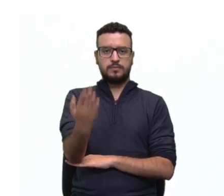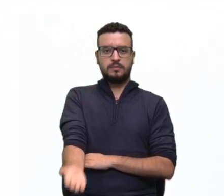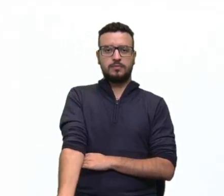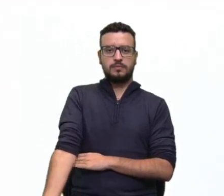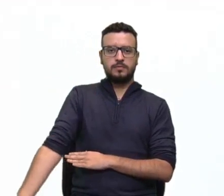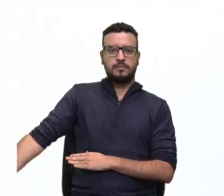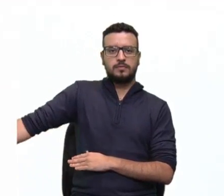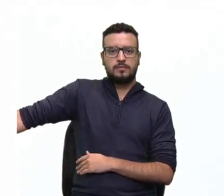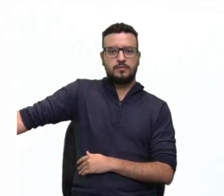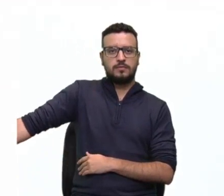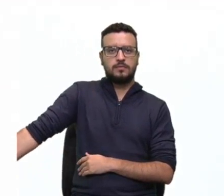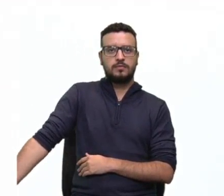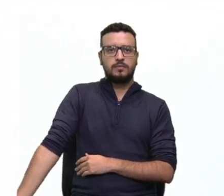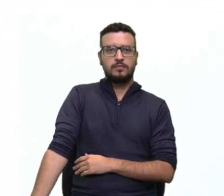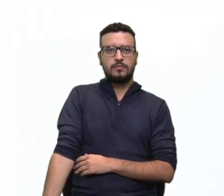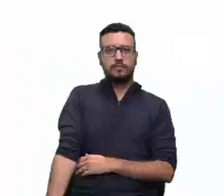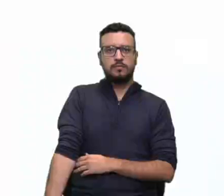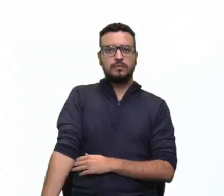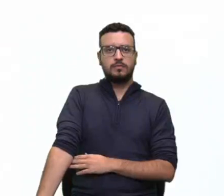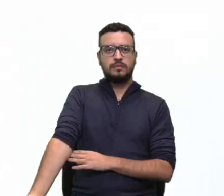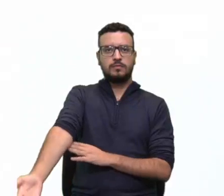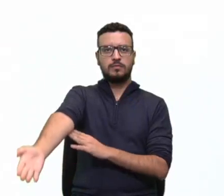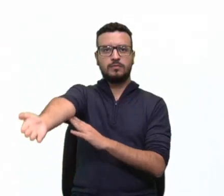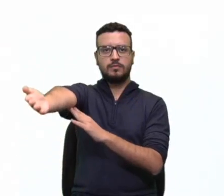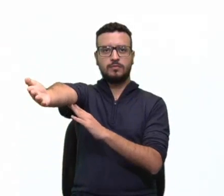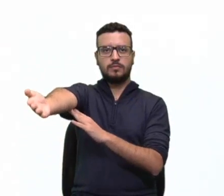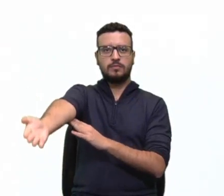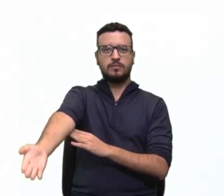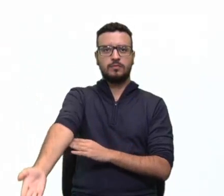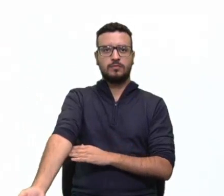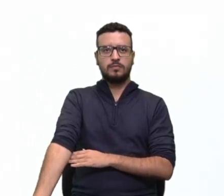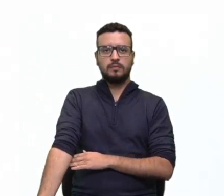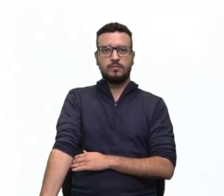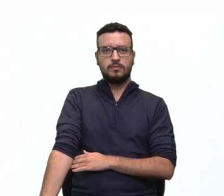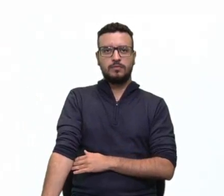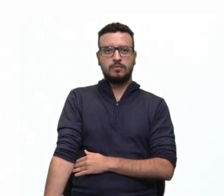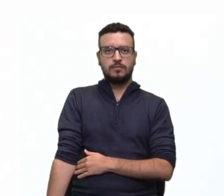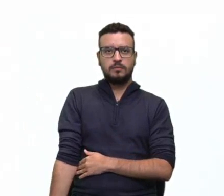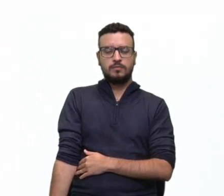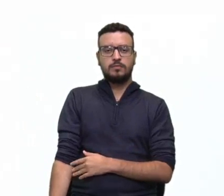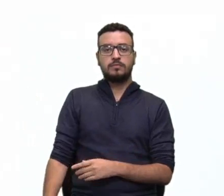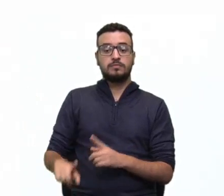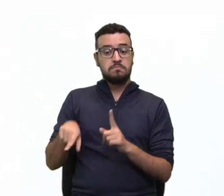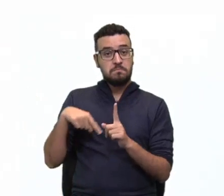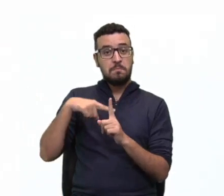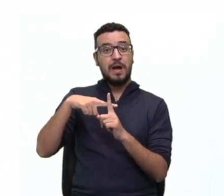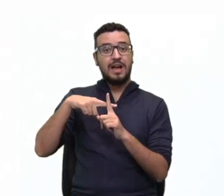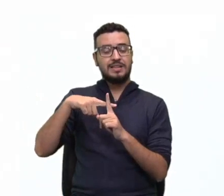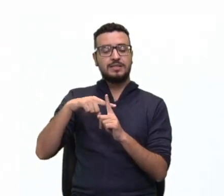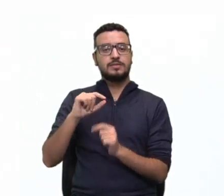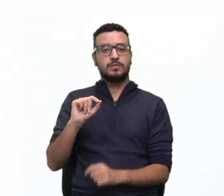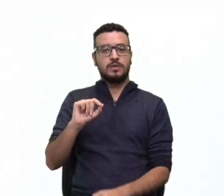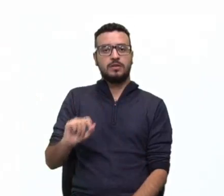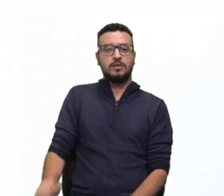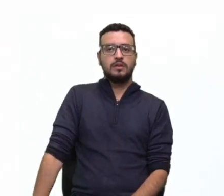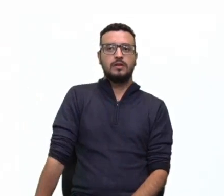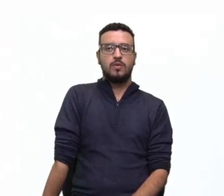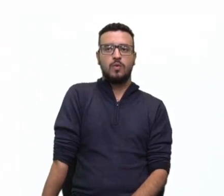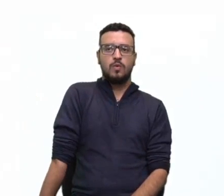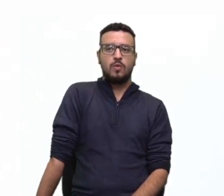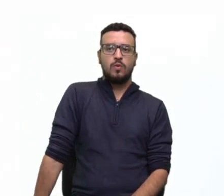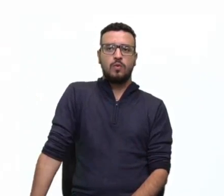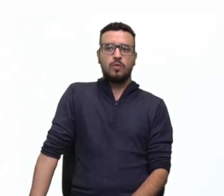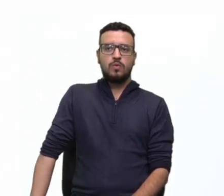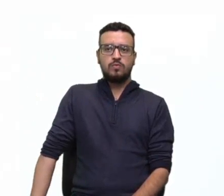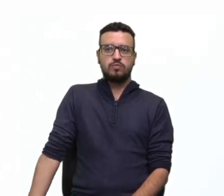a adução, ou seja, tudo que a mono e a bi fazem, a tri vai fazer, mas ela faz a rotação também, tá